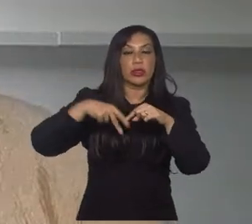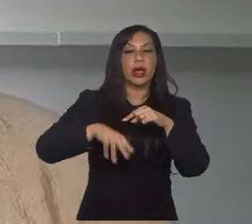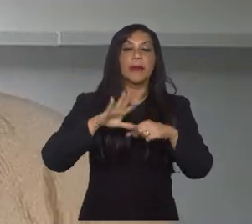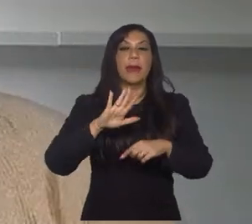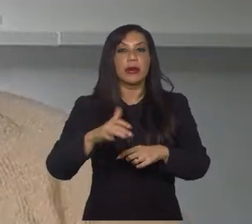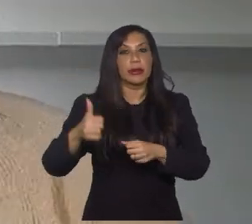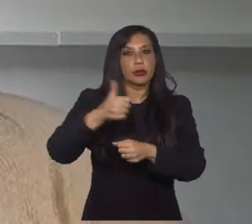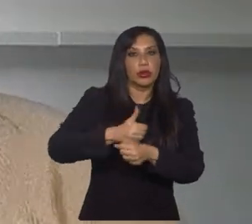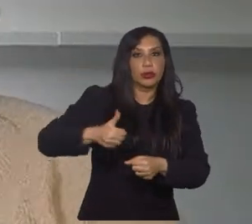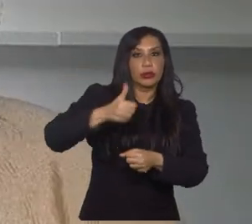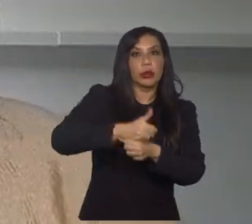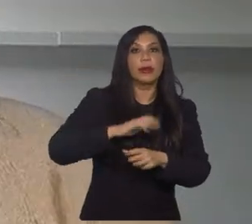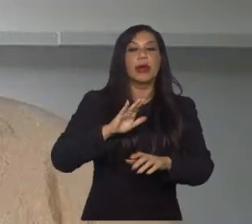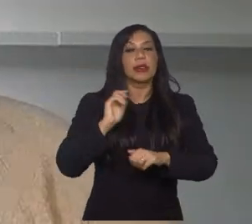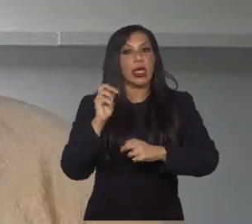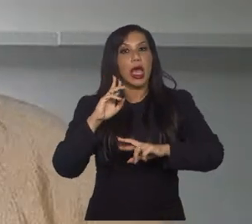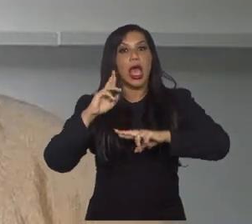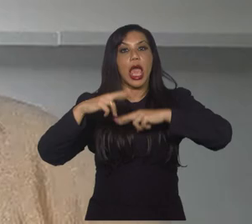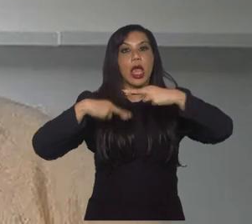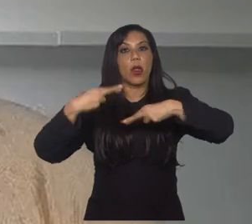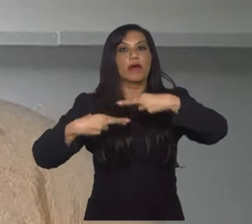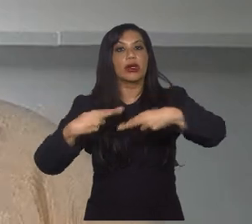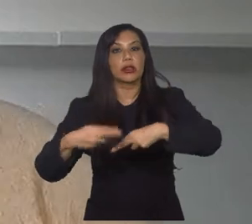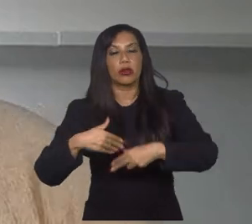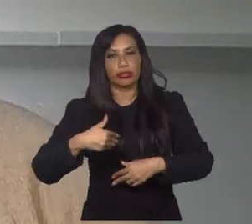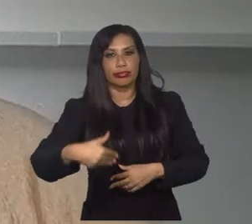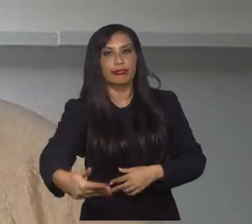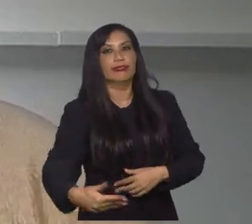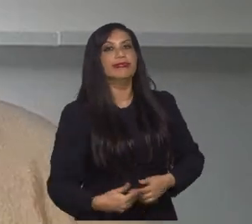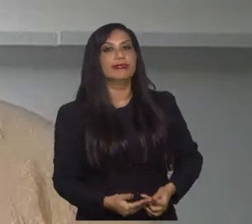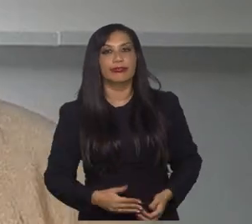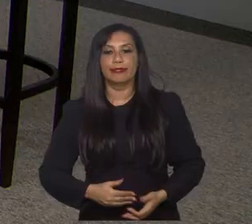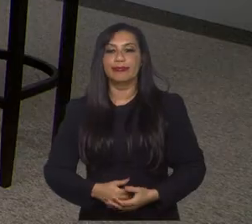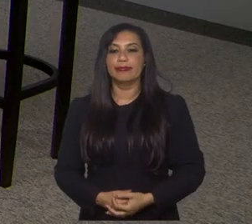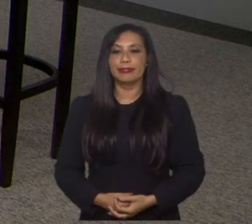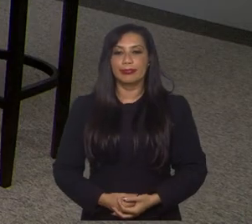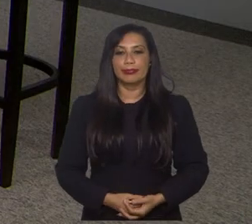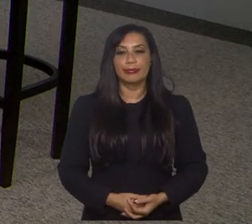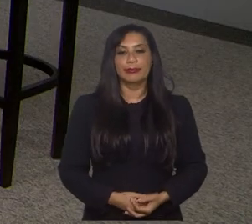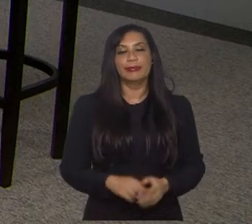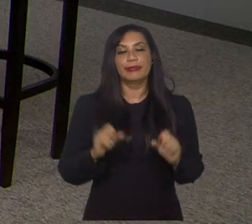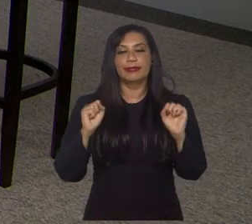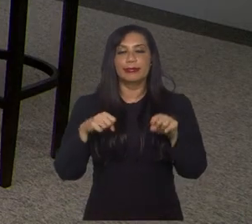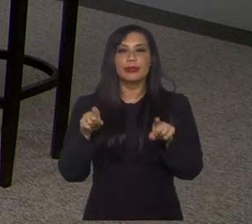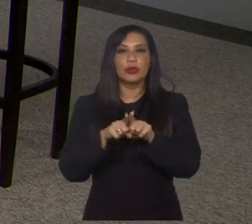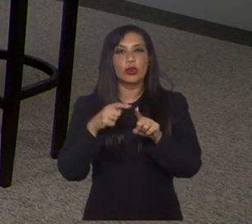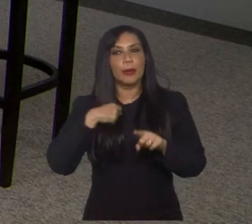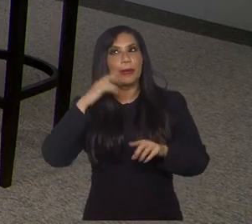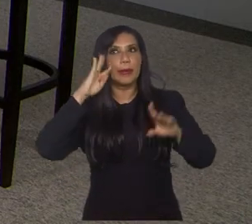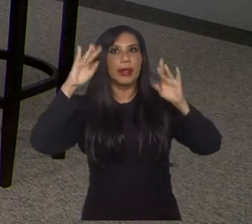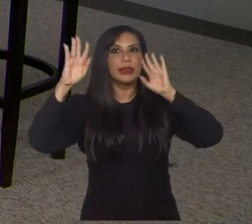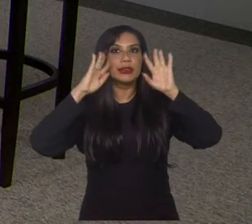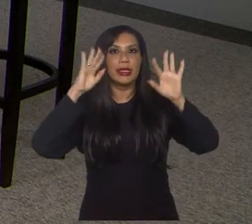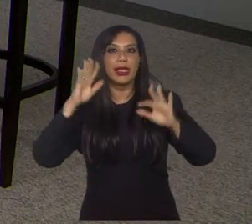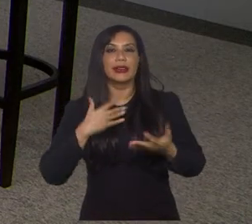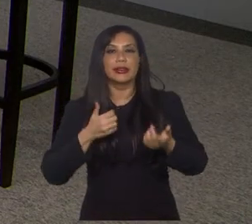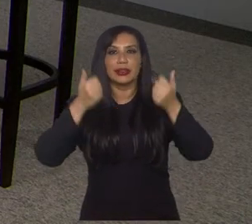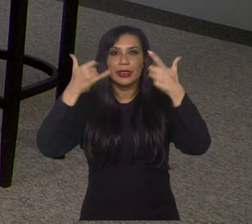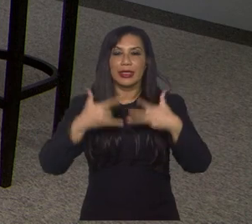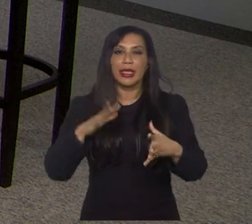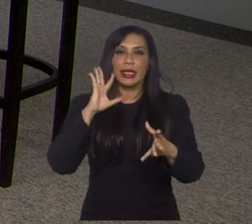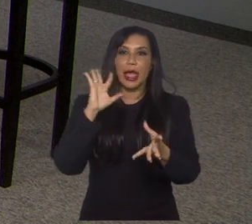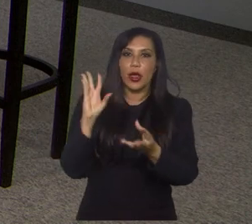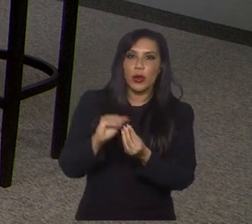pensando na sua renovação, quem sabe para o próximo ciclo já. Pois é, e eu estou pensando aqui que a gente está fazendo esse